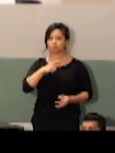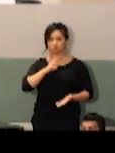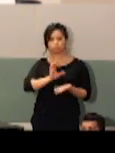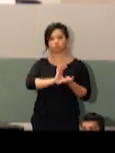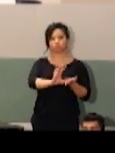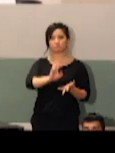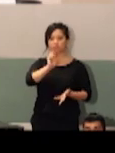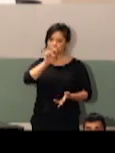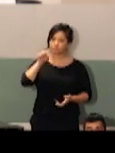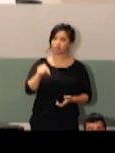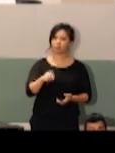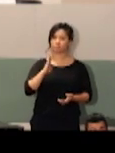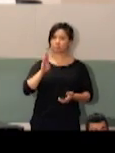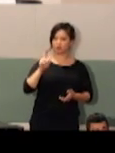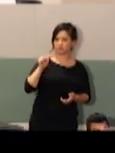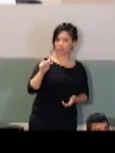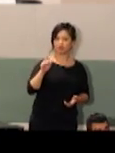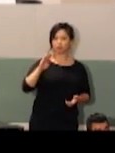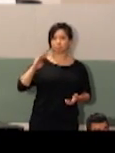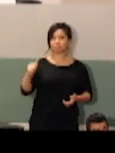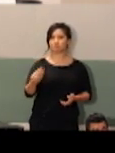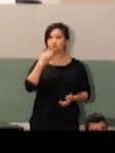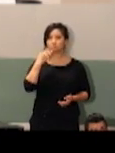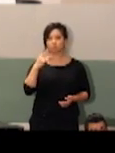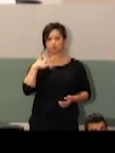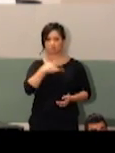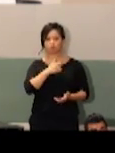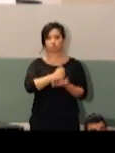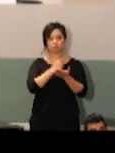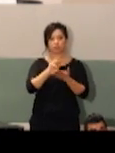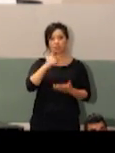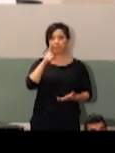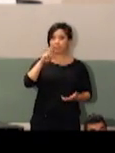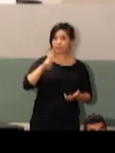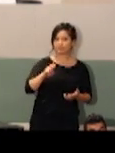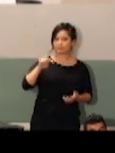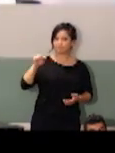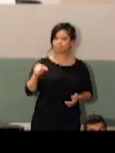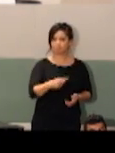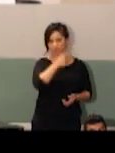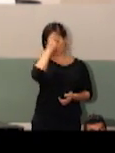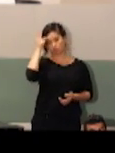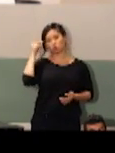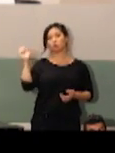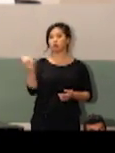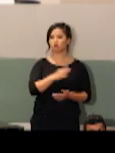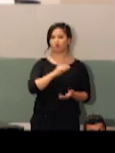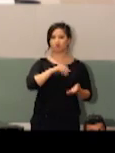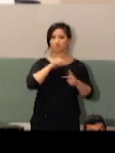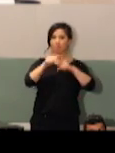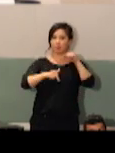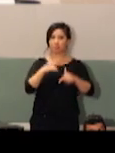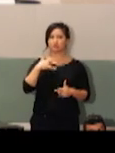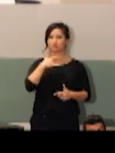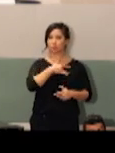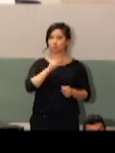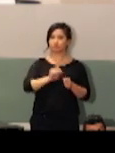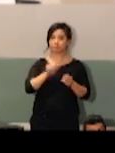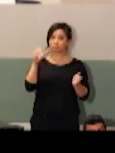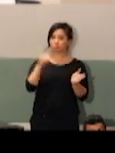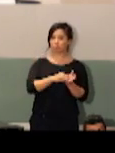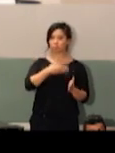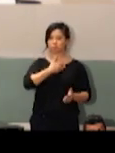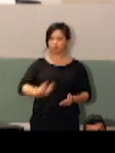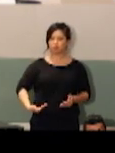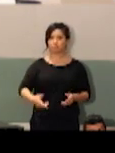5,7 bilhões na saúde, contratei 15 mil servidores na saúde por concurso público, botei para